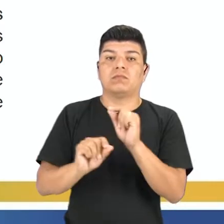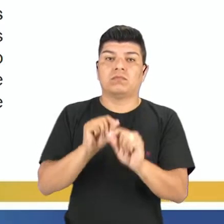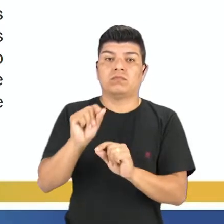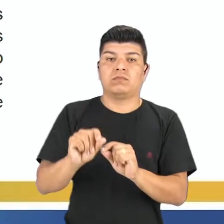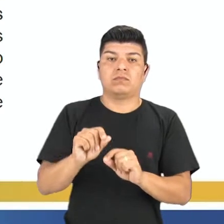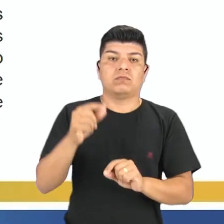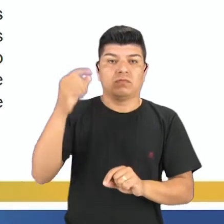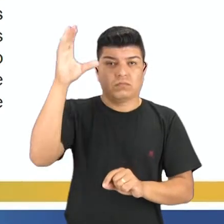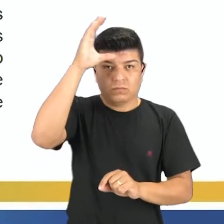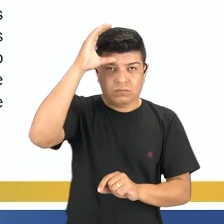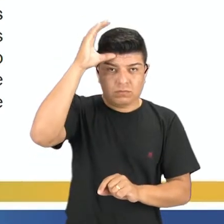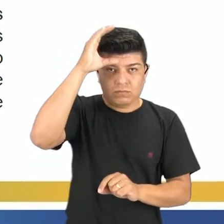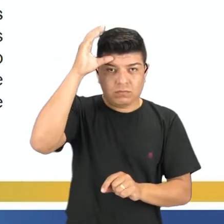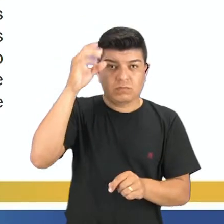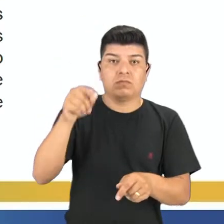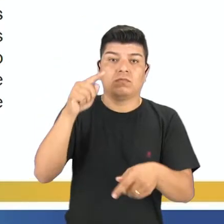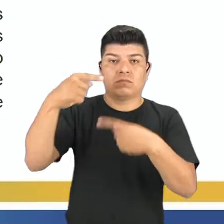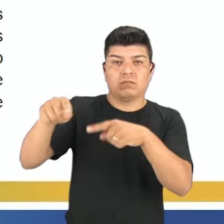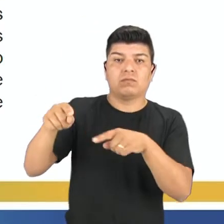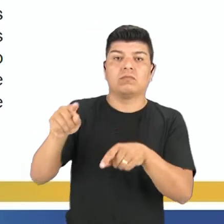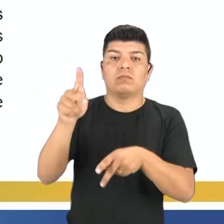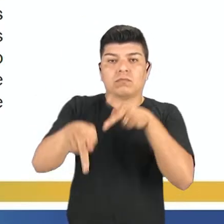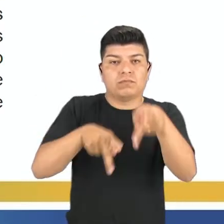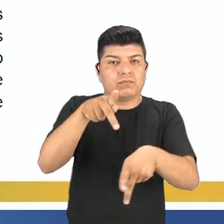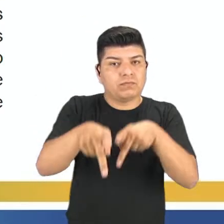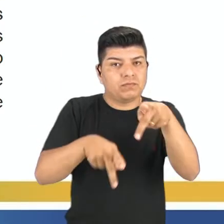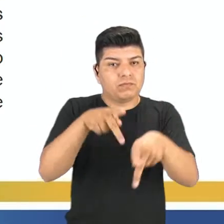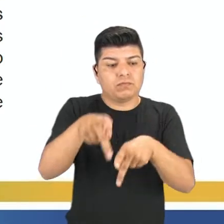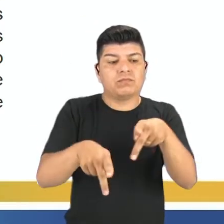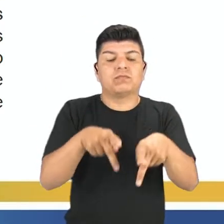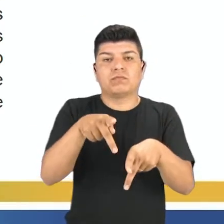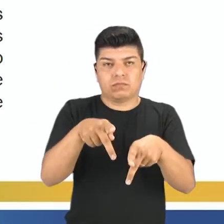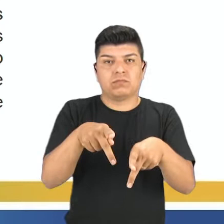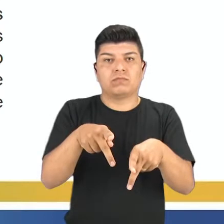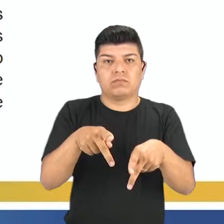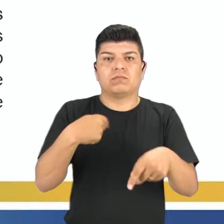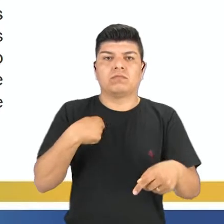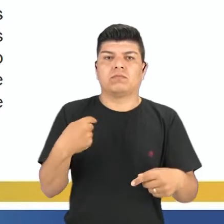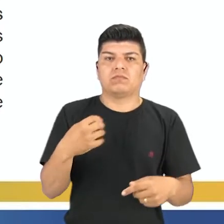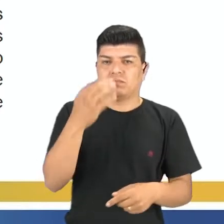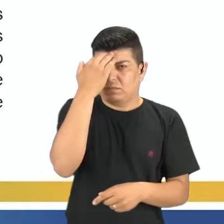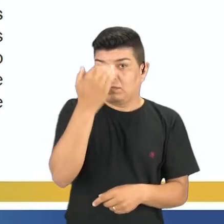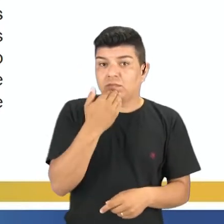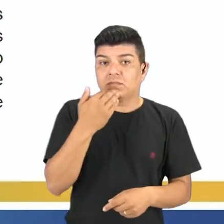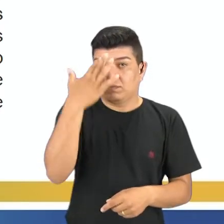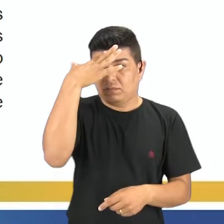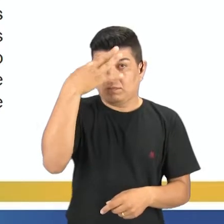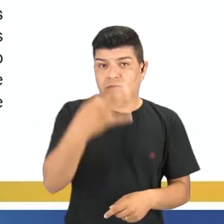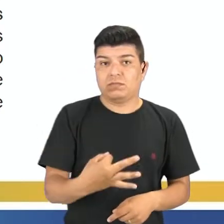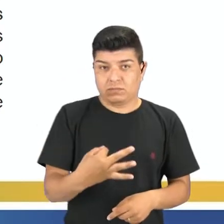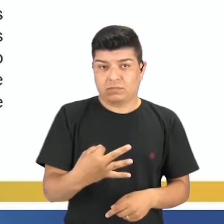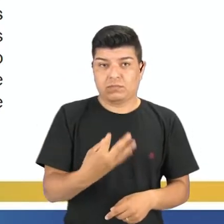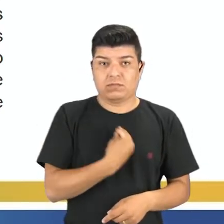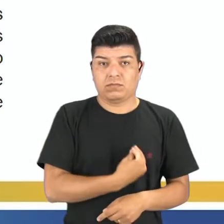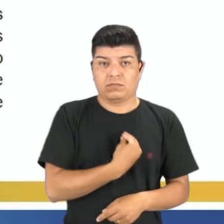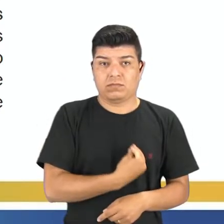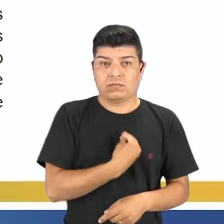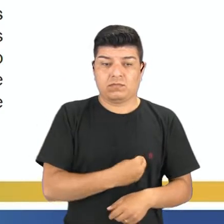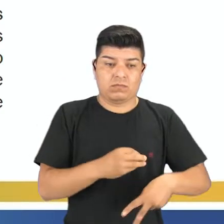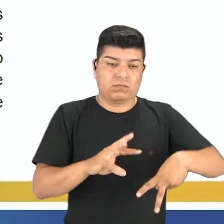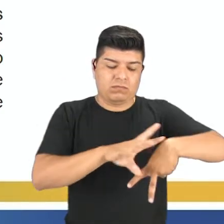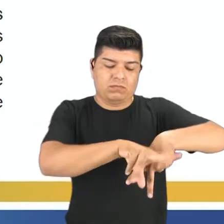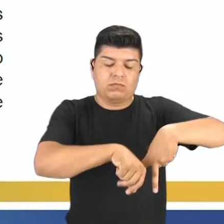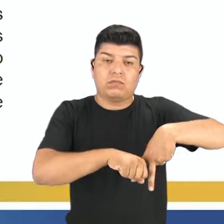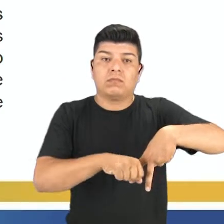de consciência e reivindicação de um povo. Daí causar indignação o fato de saber, com a presença da